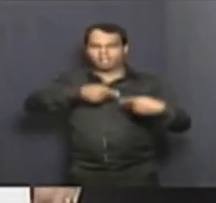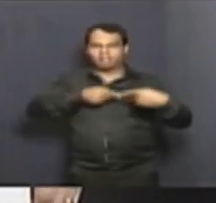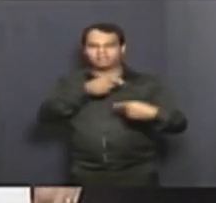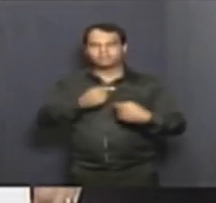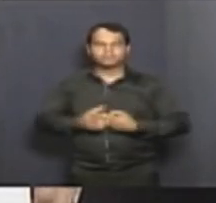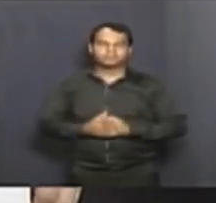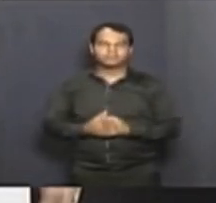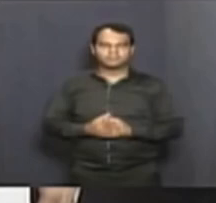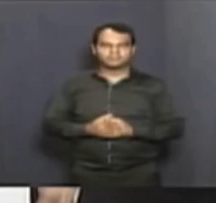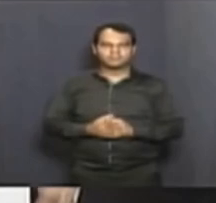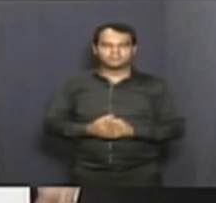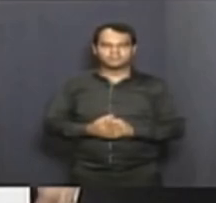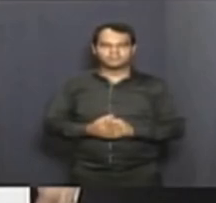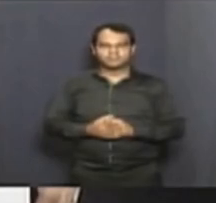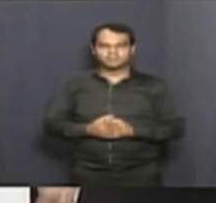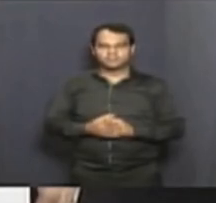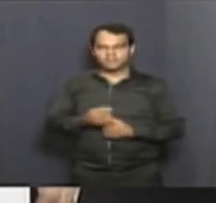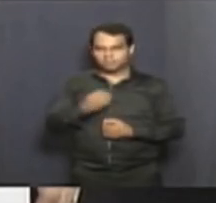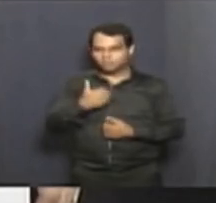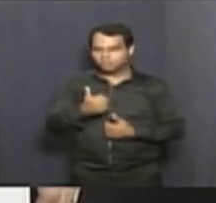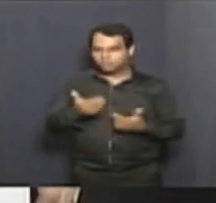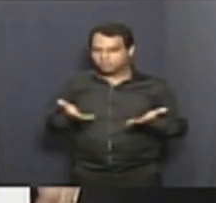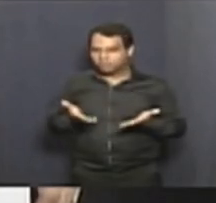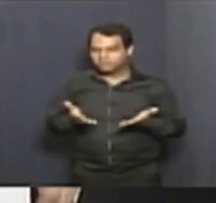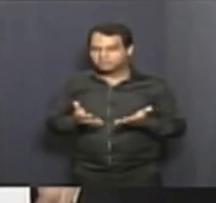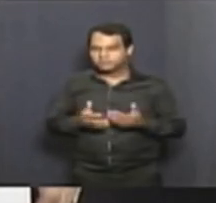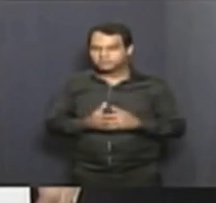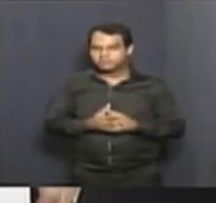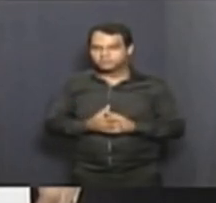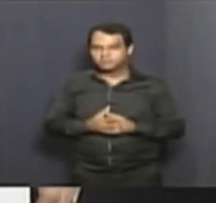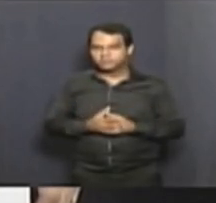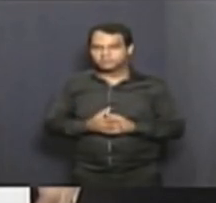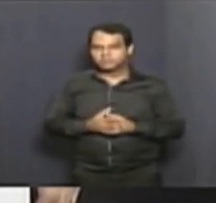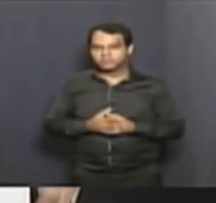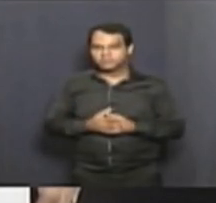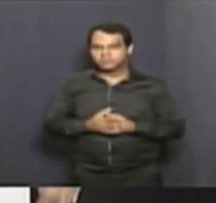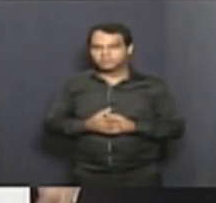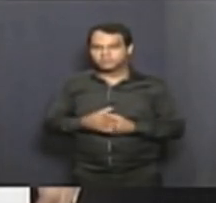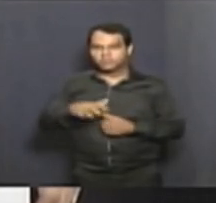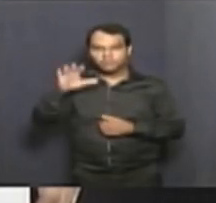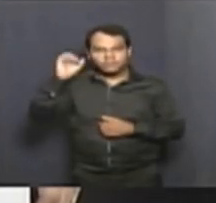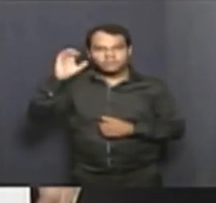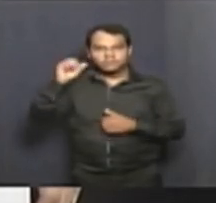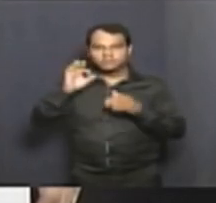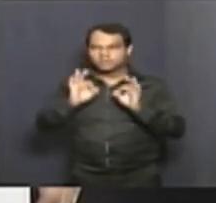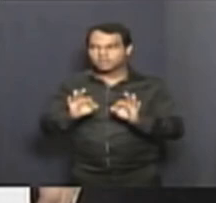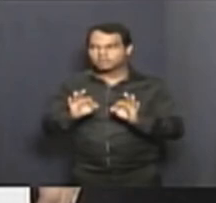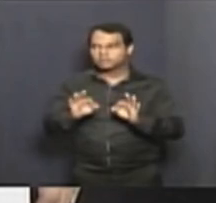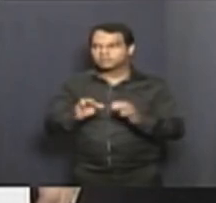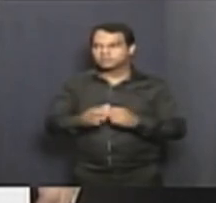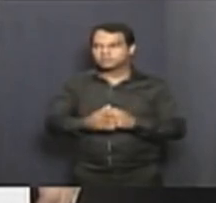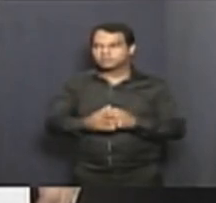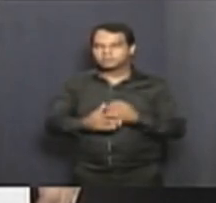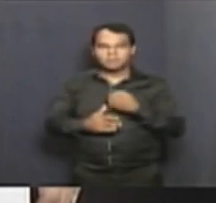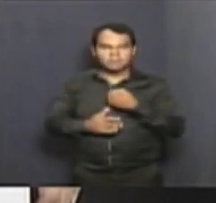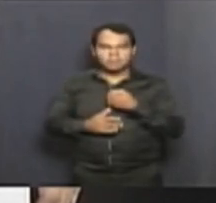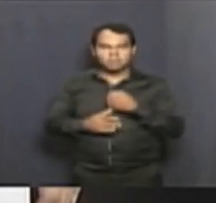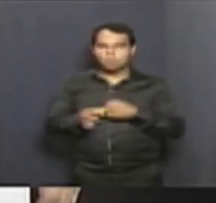está bom agora estou vendo tudo certo o favor